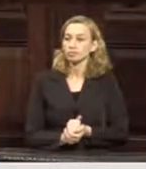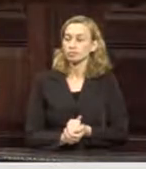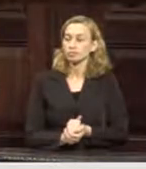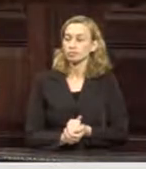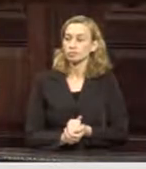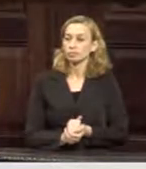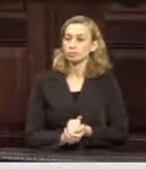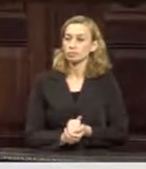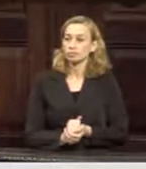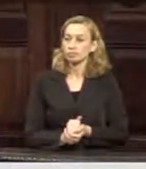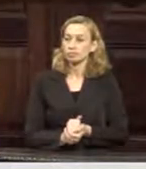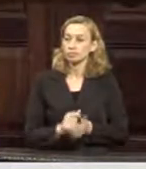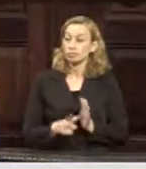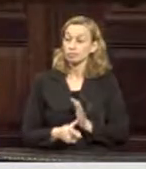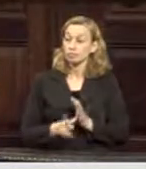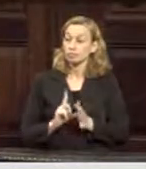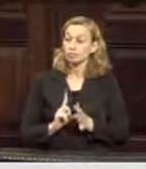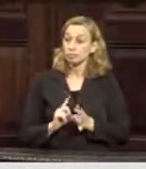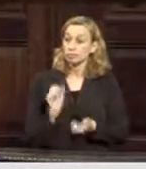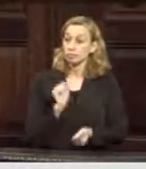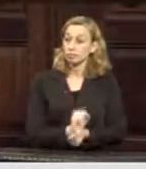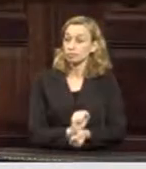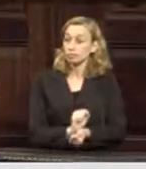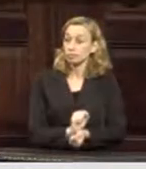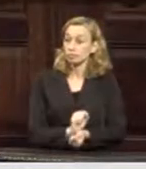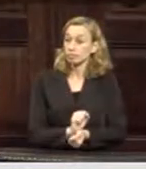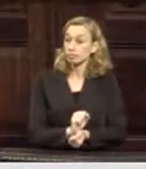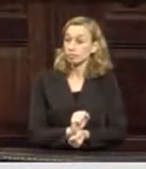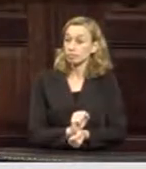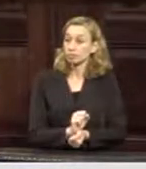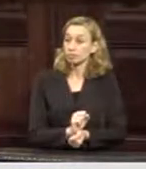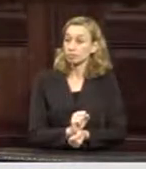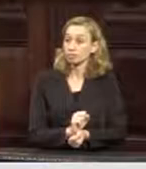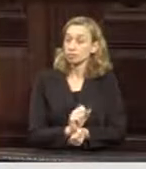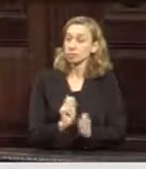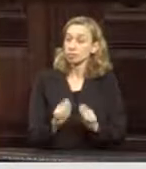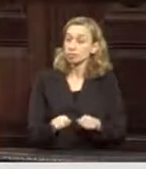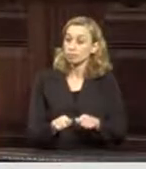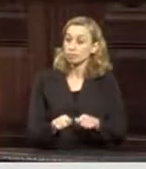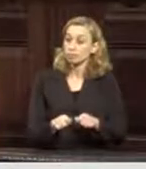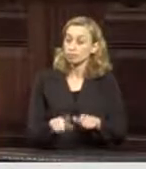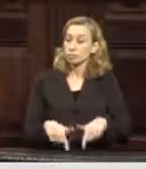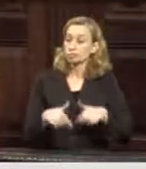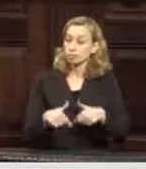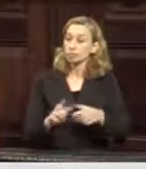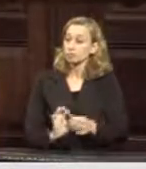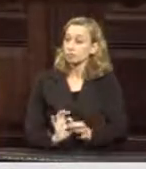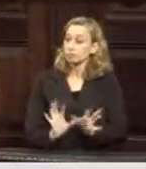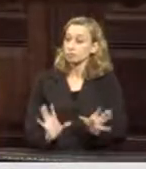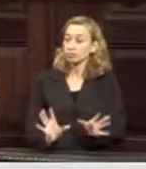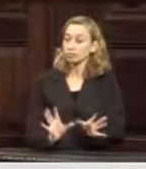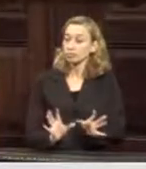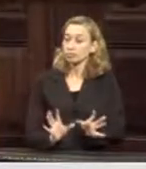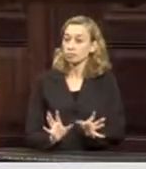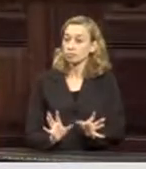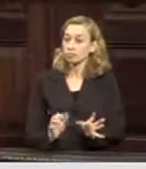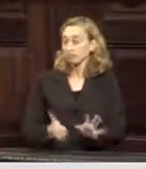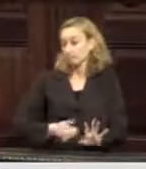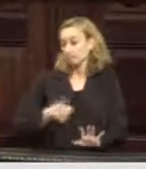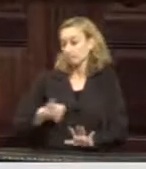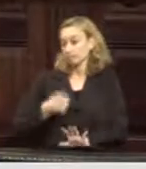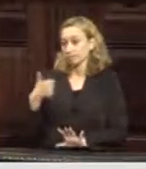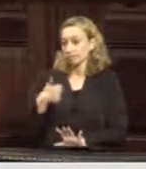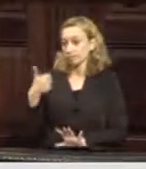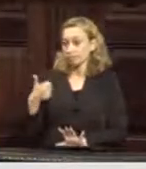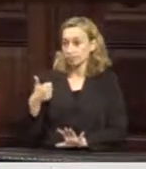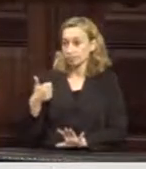da Constituição, doutor Julianelli. Portanto, os duodécimos têm um papel não apenas de melhorar o